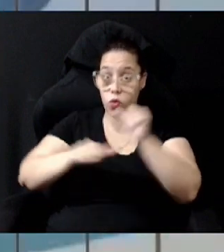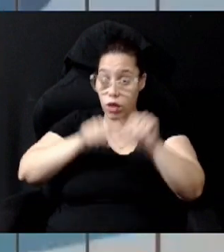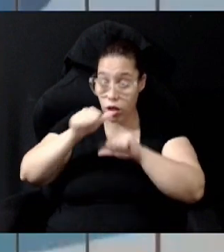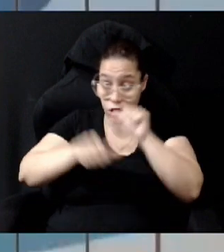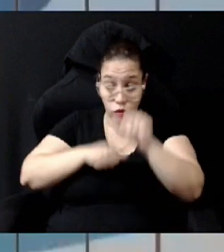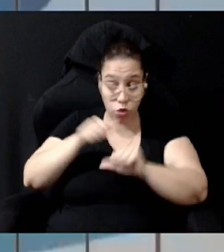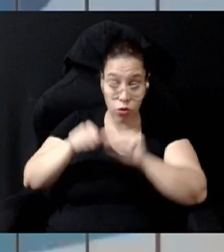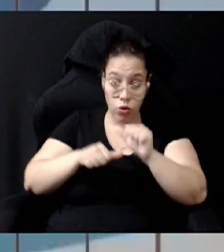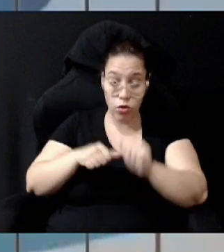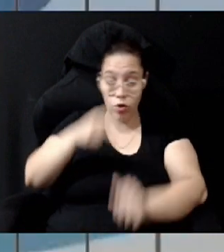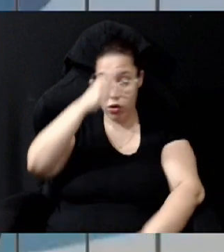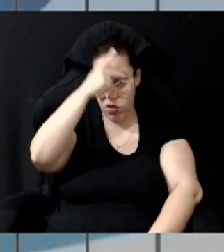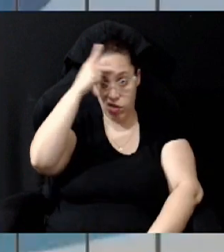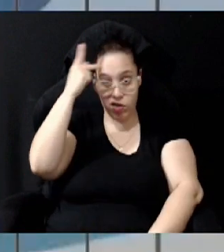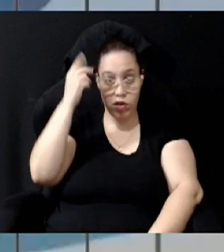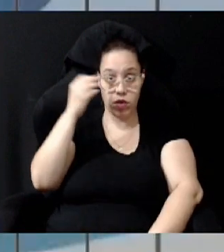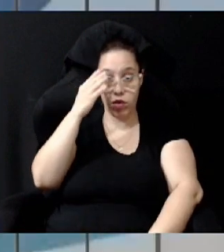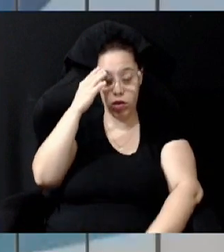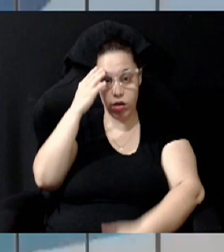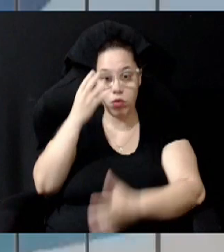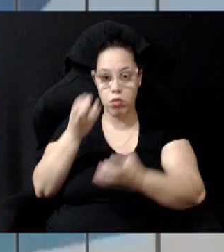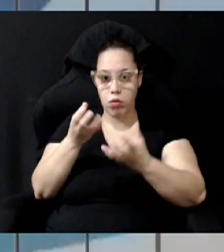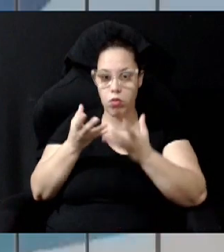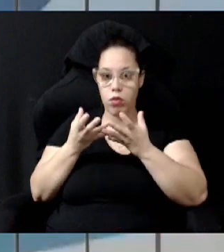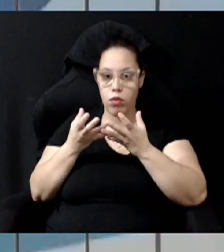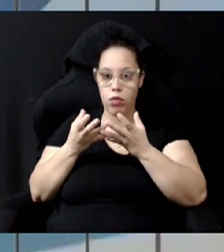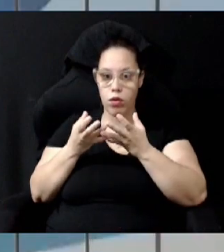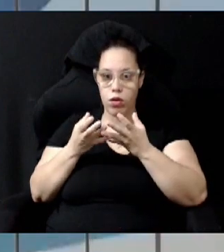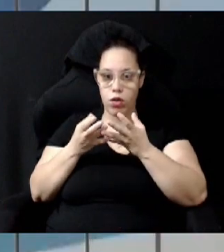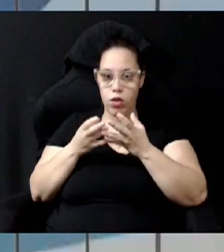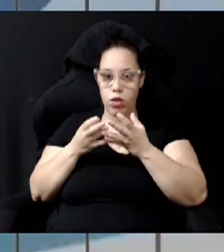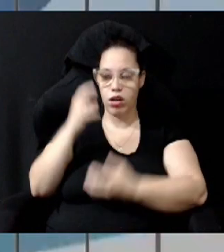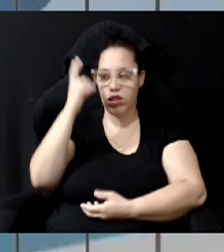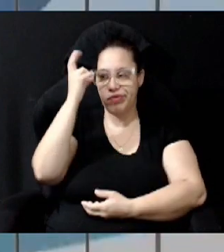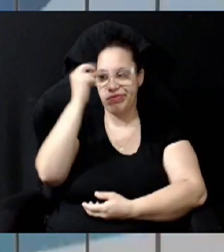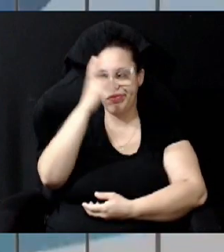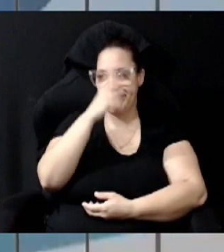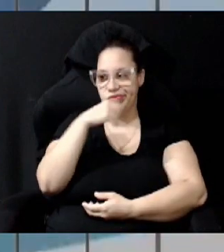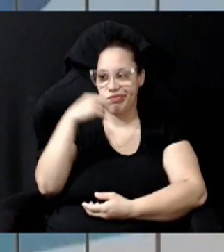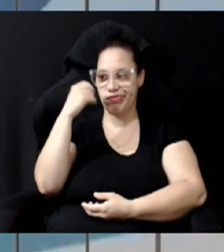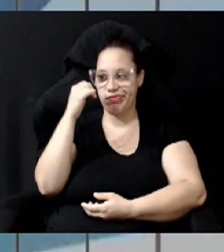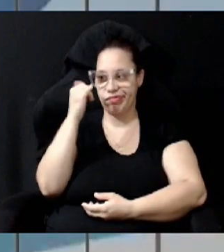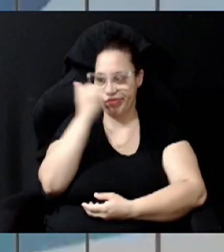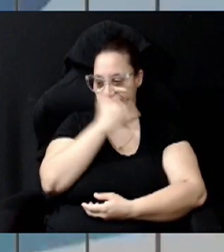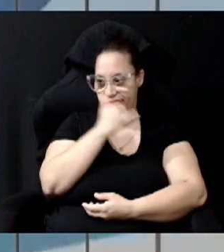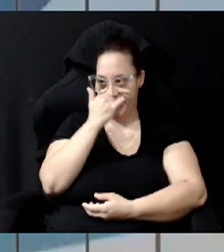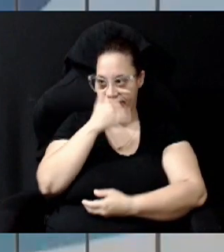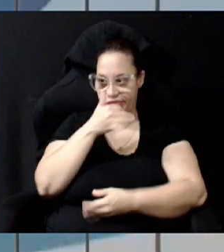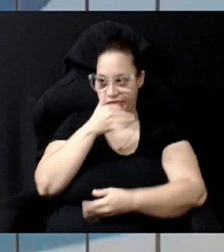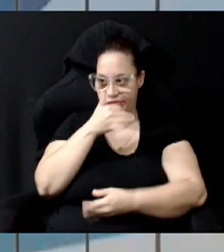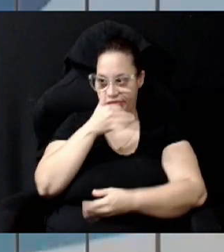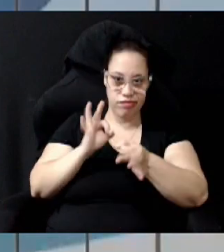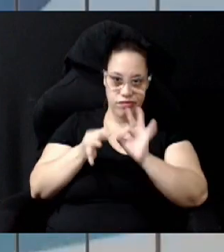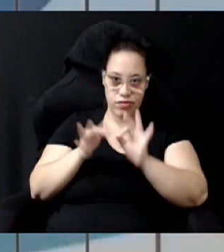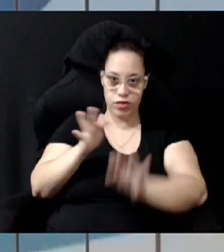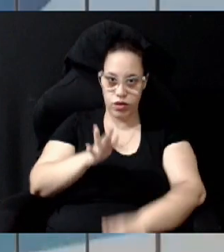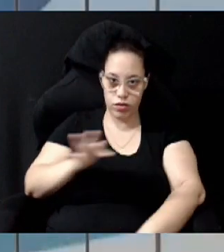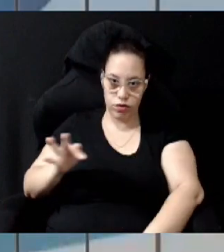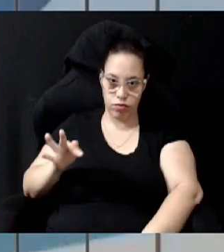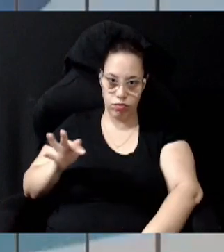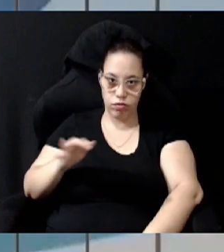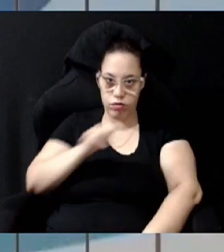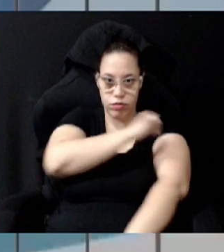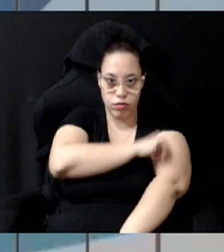bem intencionadas em imbecis ou idiotas, né? Tem até um juiz federal do Rio de Janeiro chamado